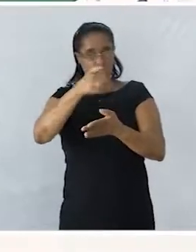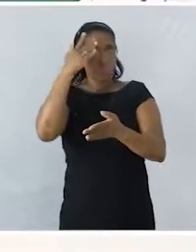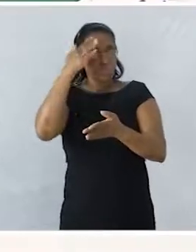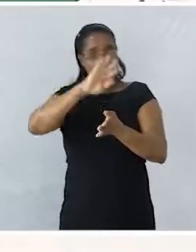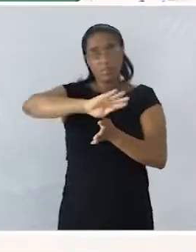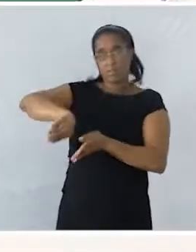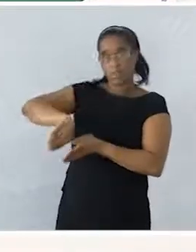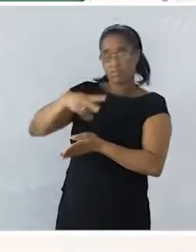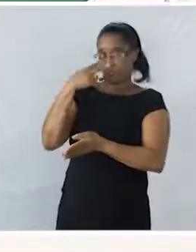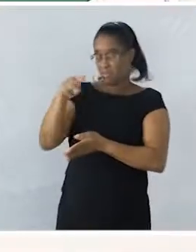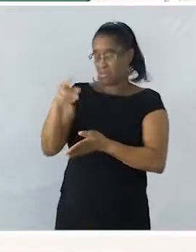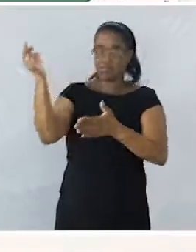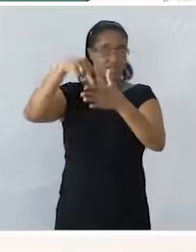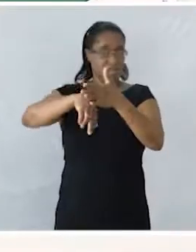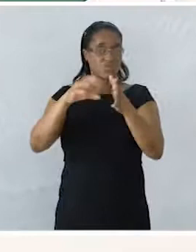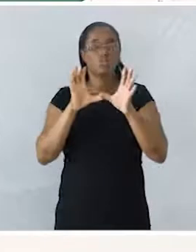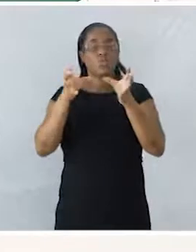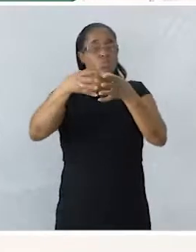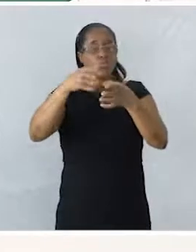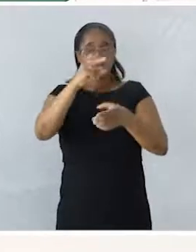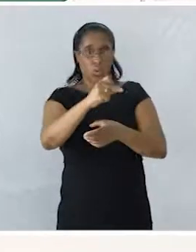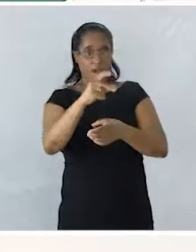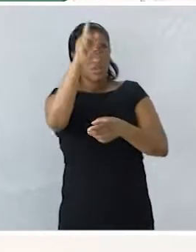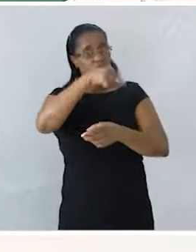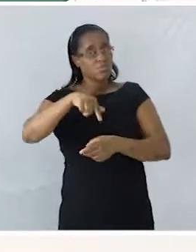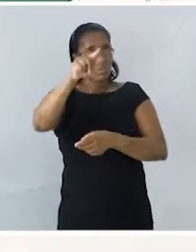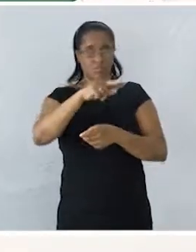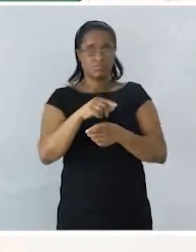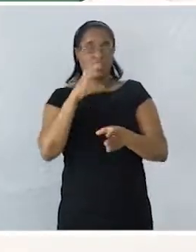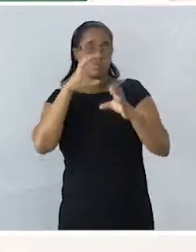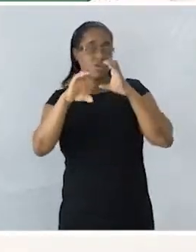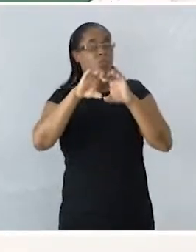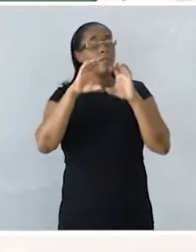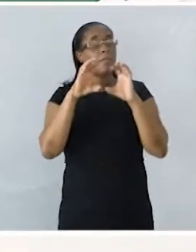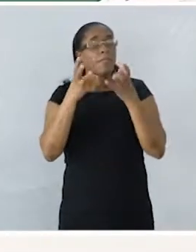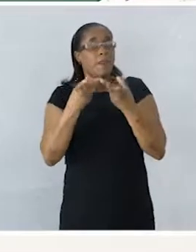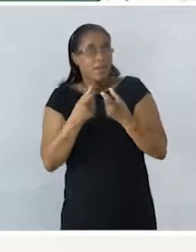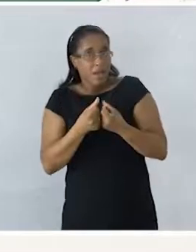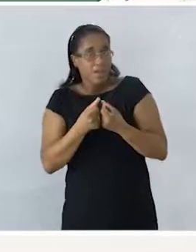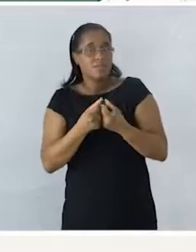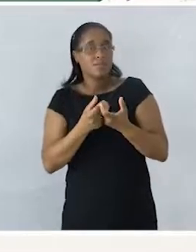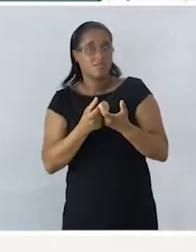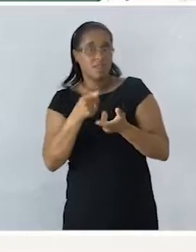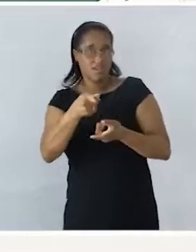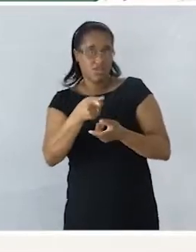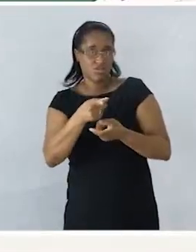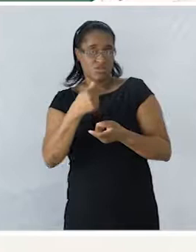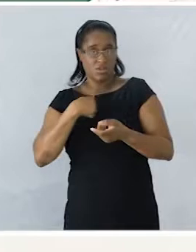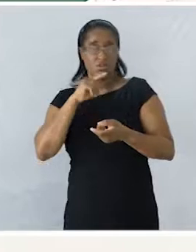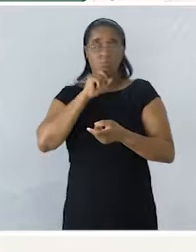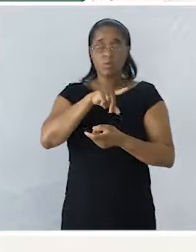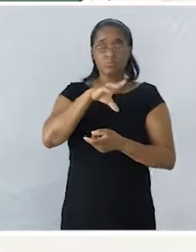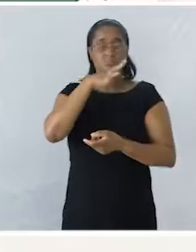A. Então, na linguagem matemática, a comunicação matemática é isto. Eu posso dizer, o número 1,